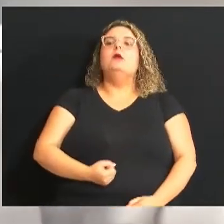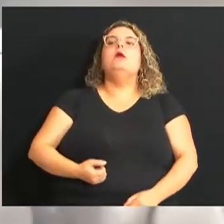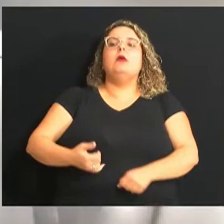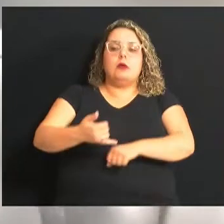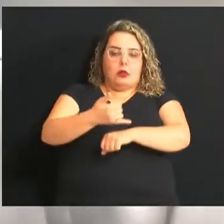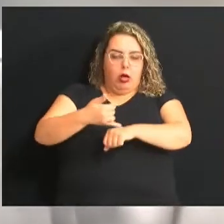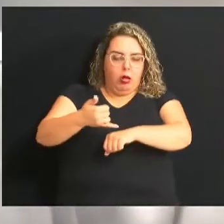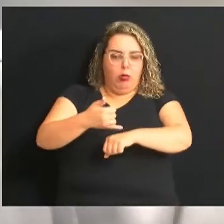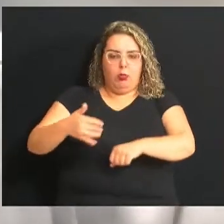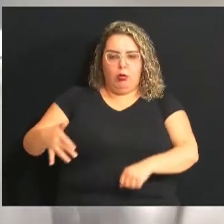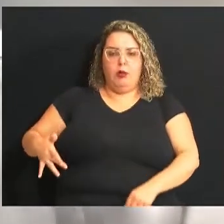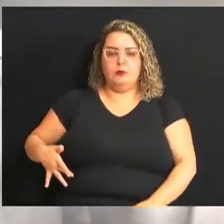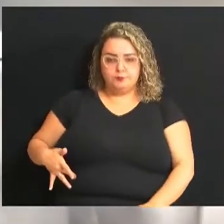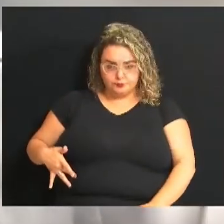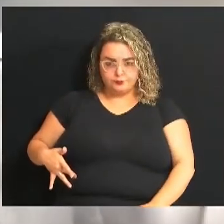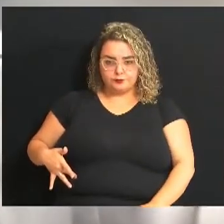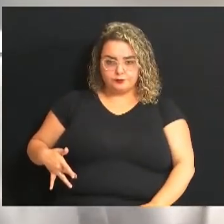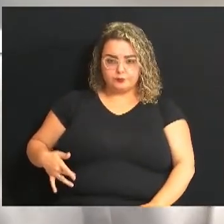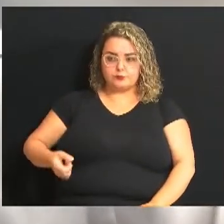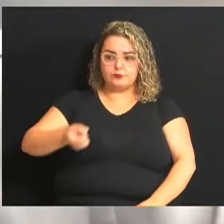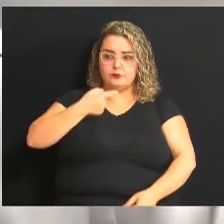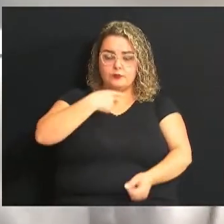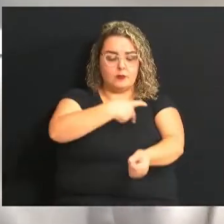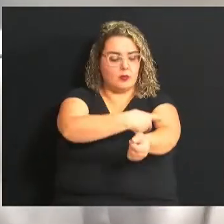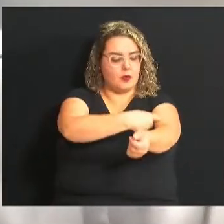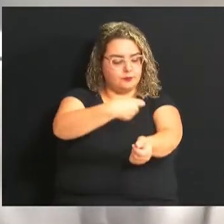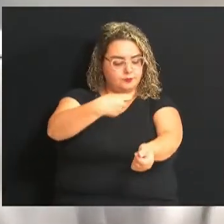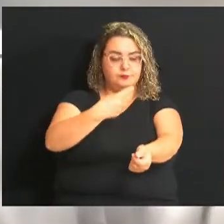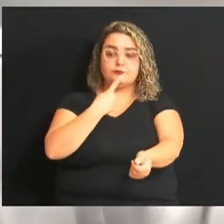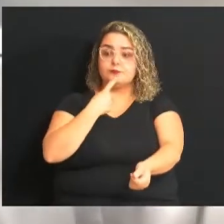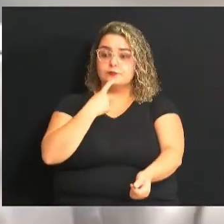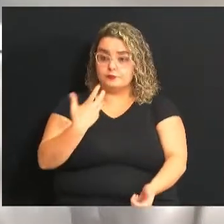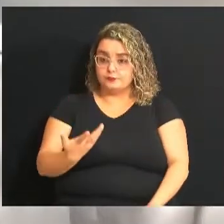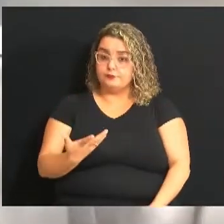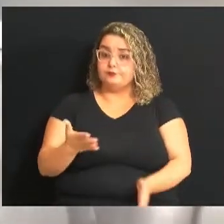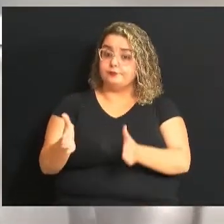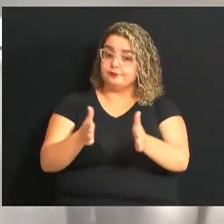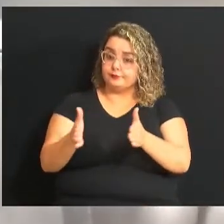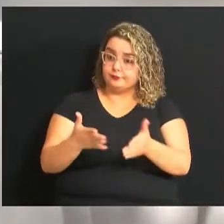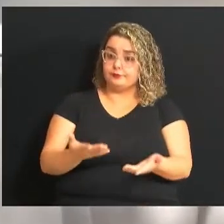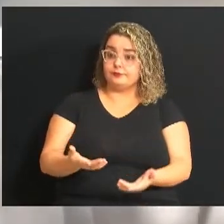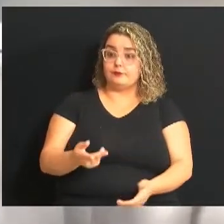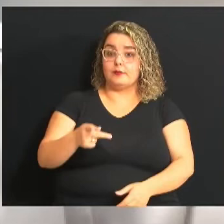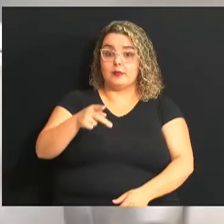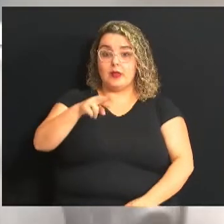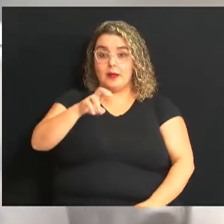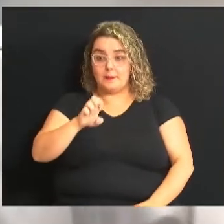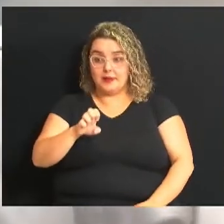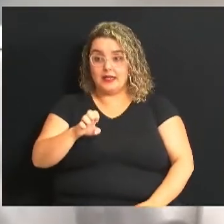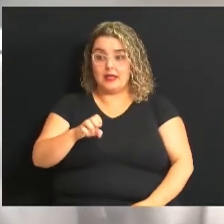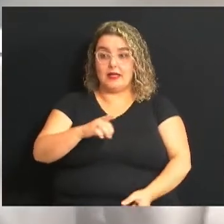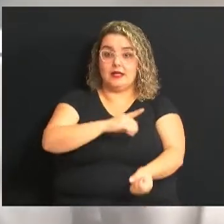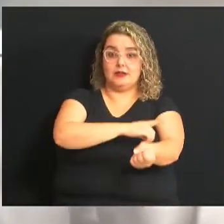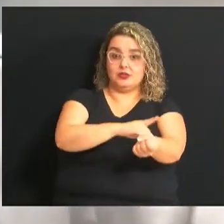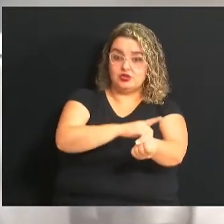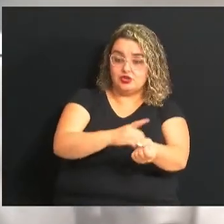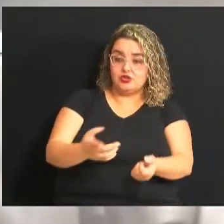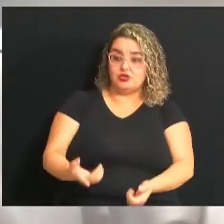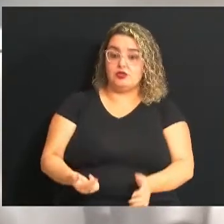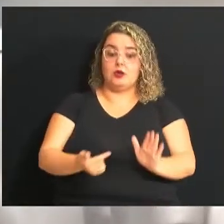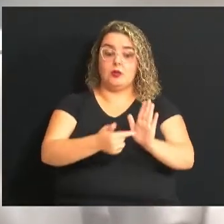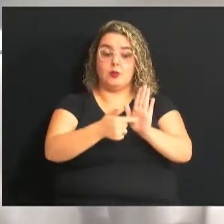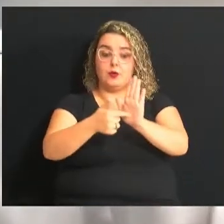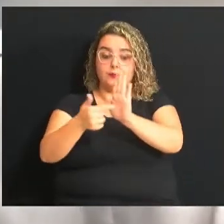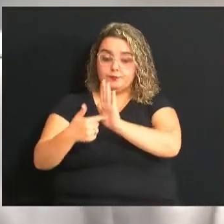fígado. Você faz exames de sangue que vai mostrar que ela já está numa situação de um pré-diabetes. Você vai mostrar que ela tem